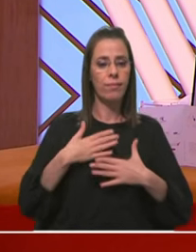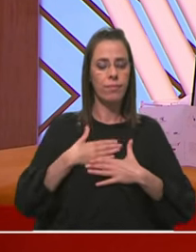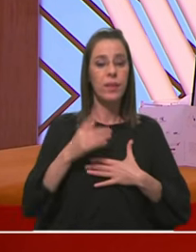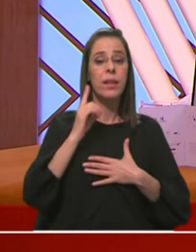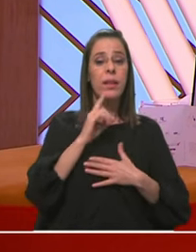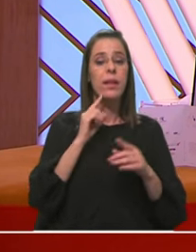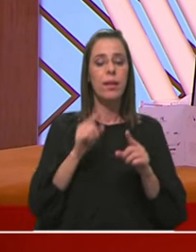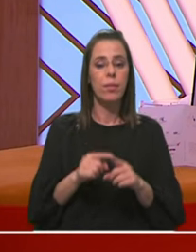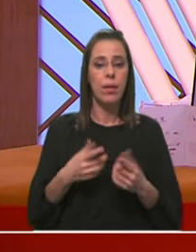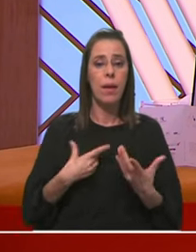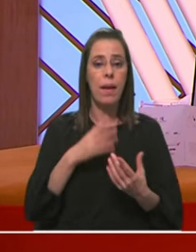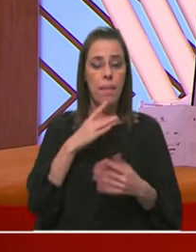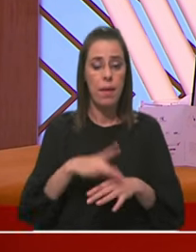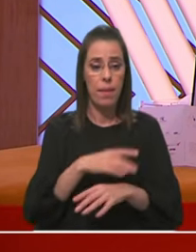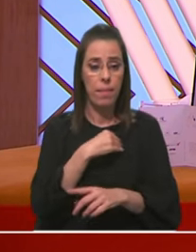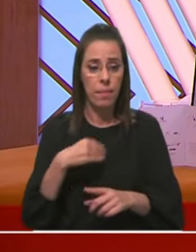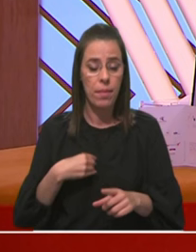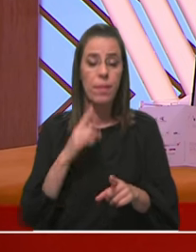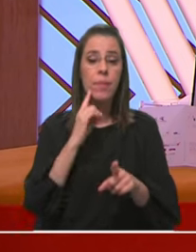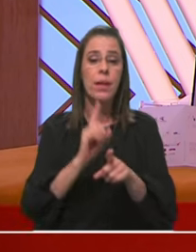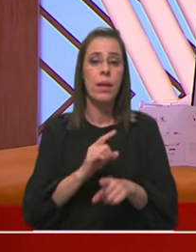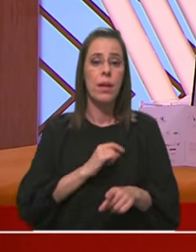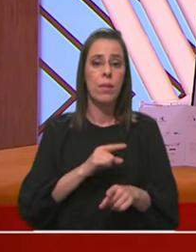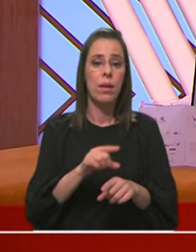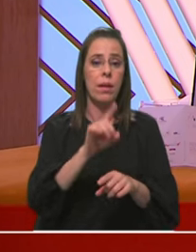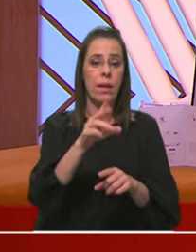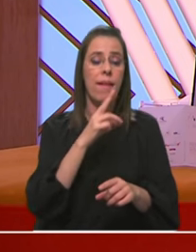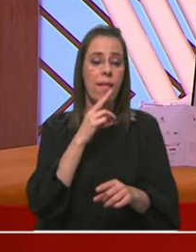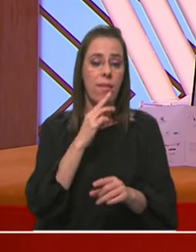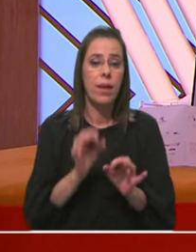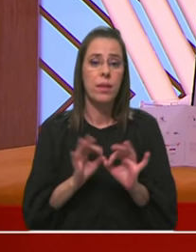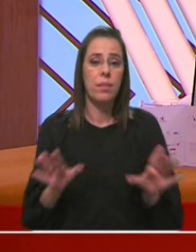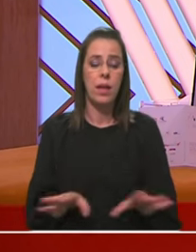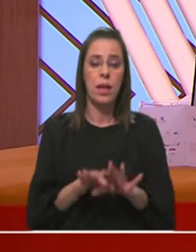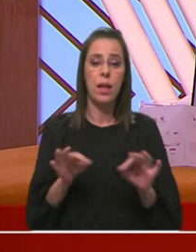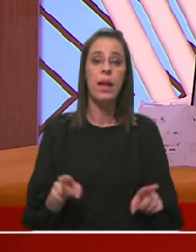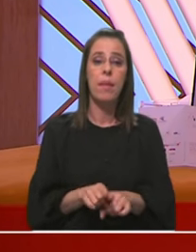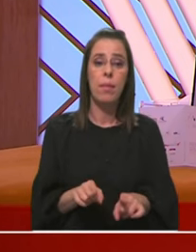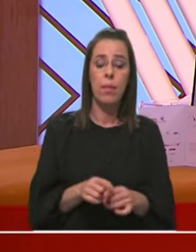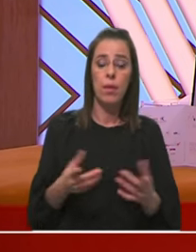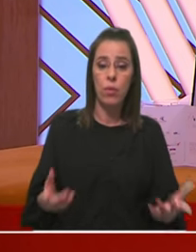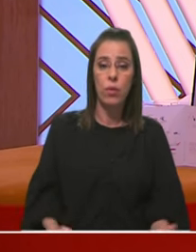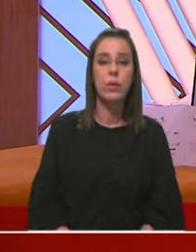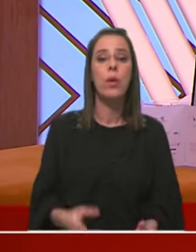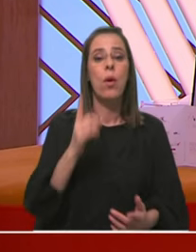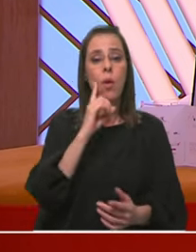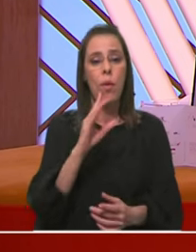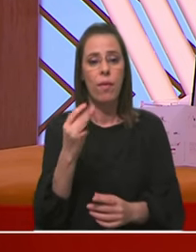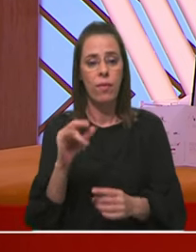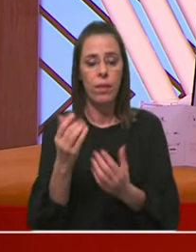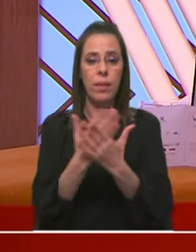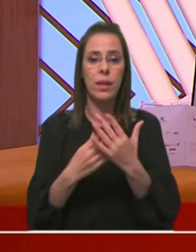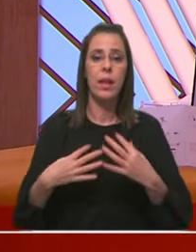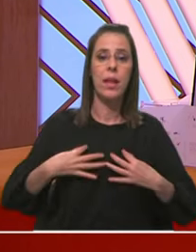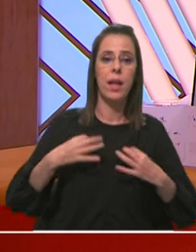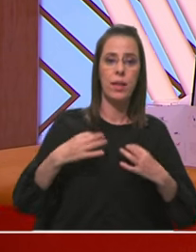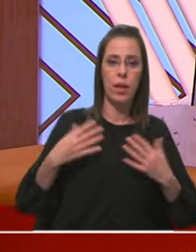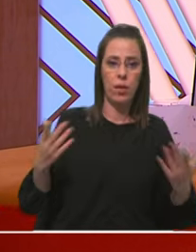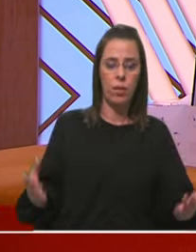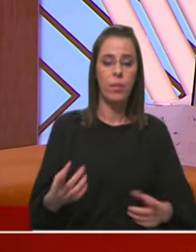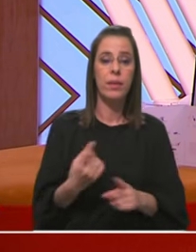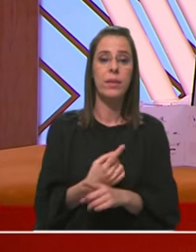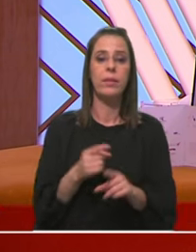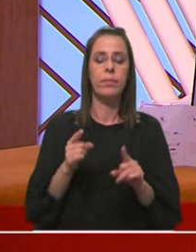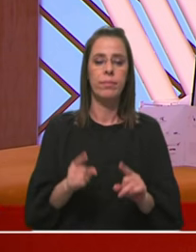tão importante eu levar a minha mãe ao médico como a minha irmã se Fia levá-la à Fátima é exatamente a mesma coisa ou a Filipe a tratar da roupa e que ela